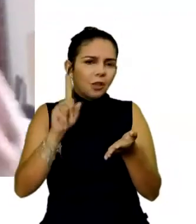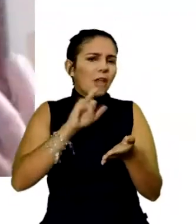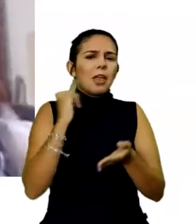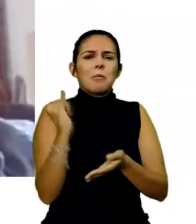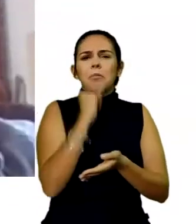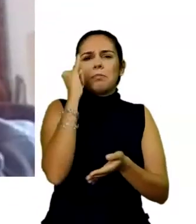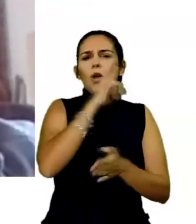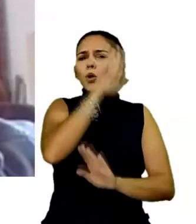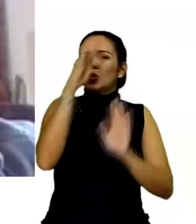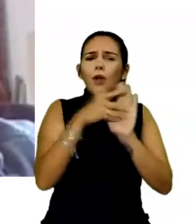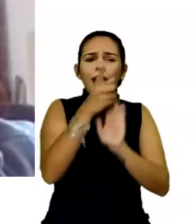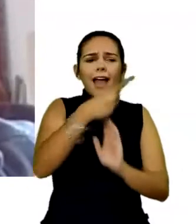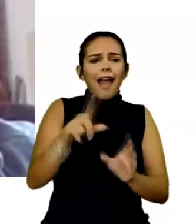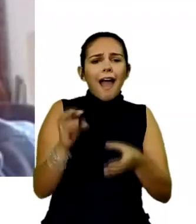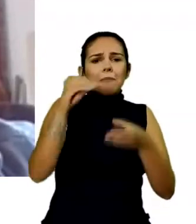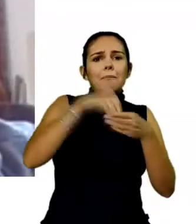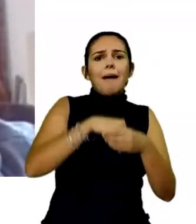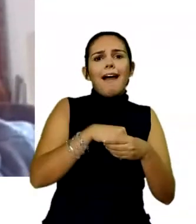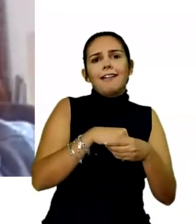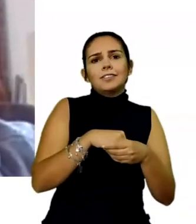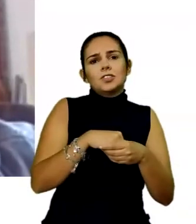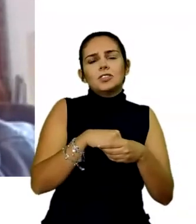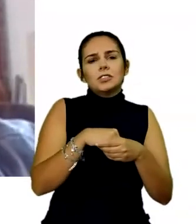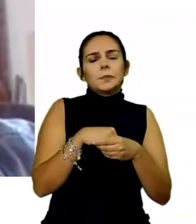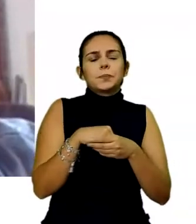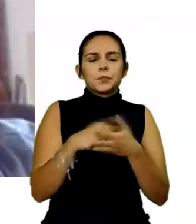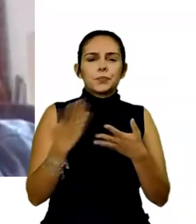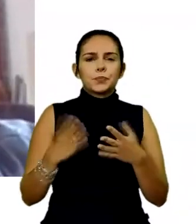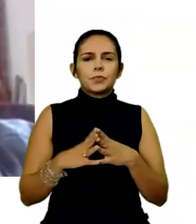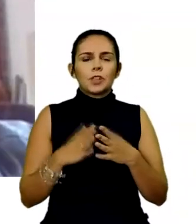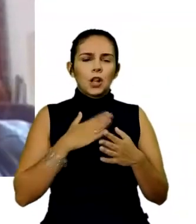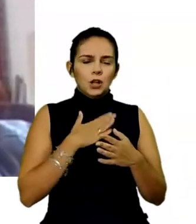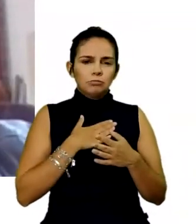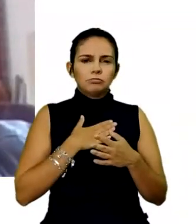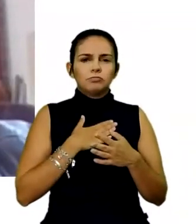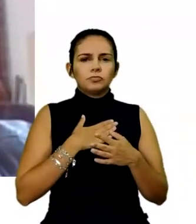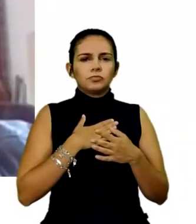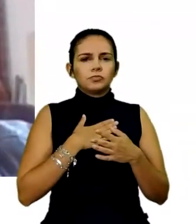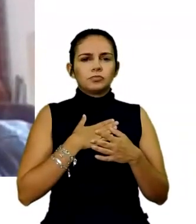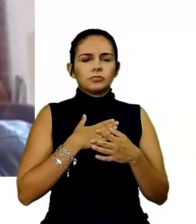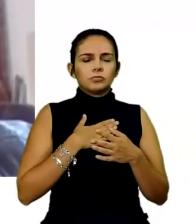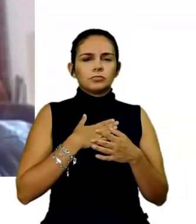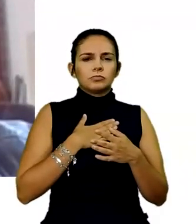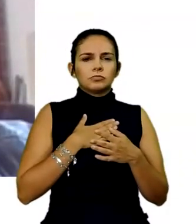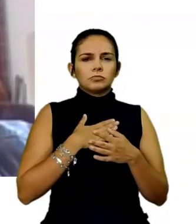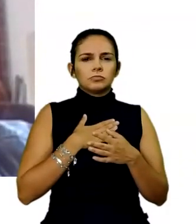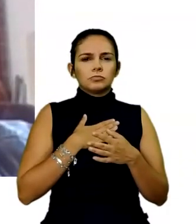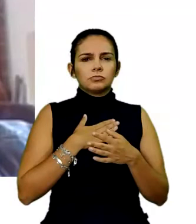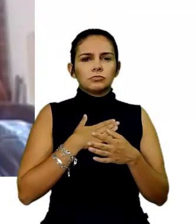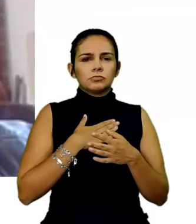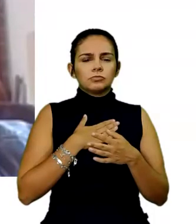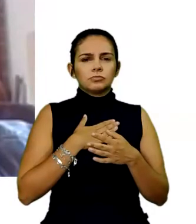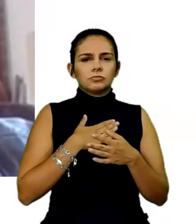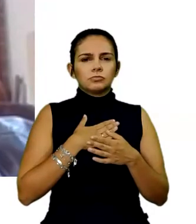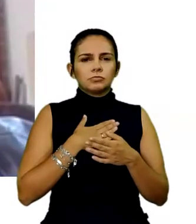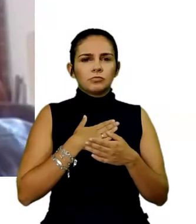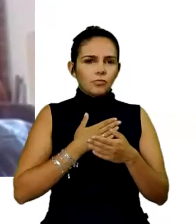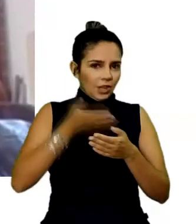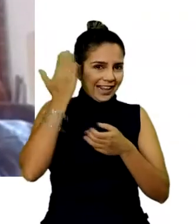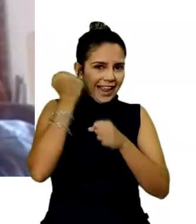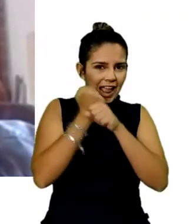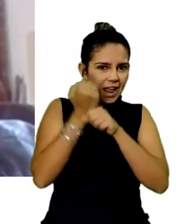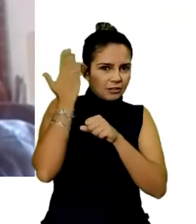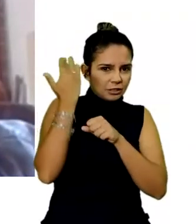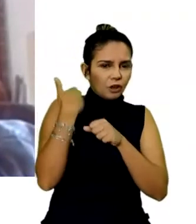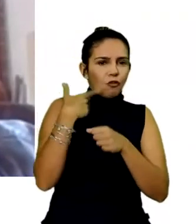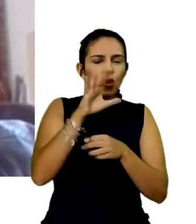importa, tudo faz parte, né? Eu lá há uns anos atrás,